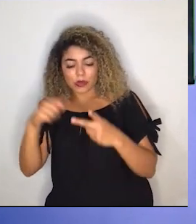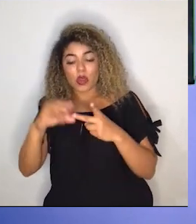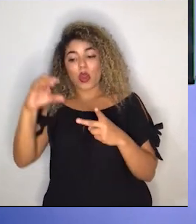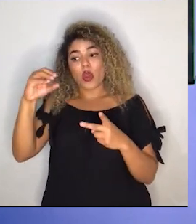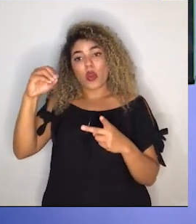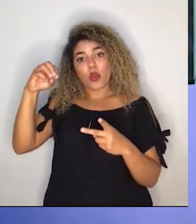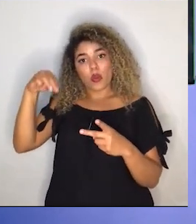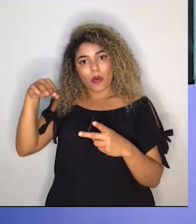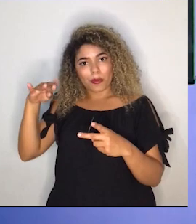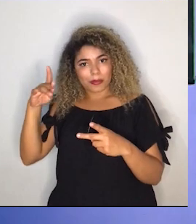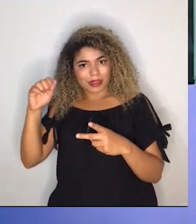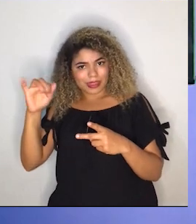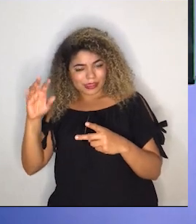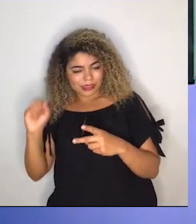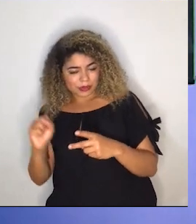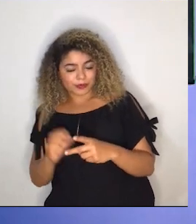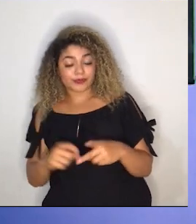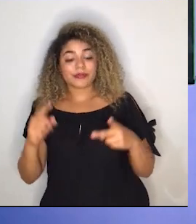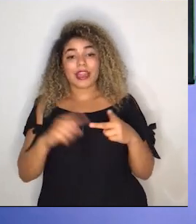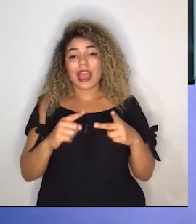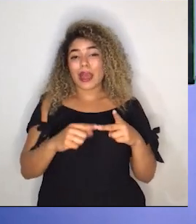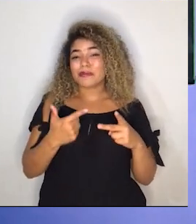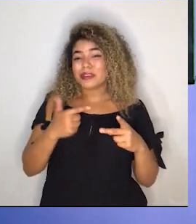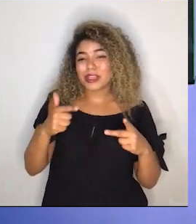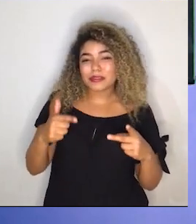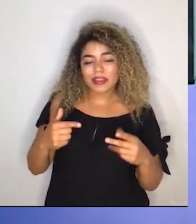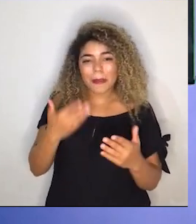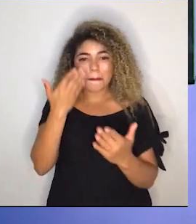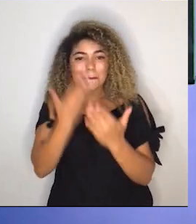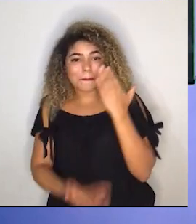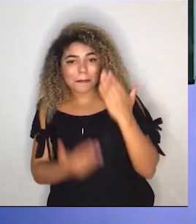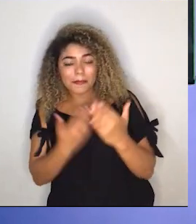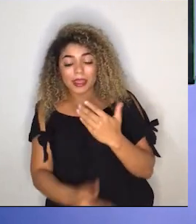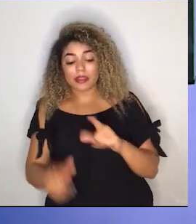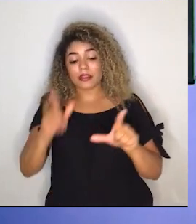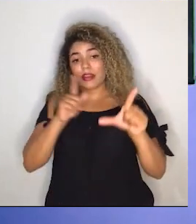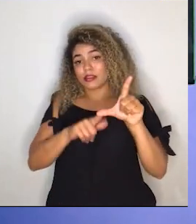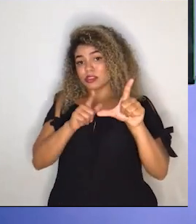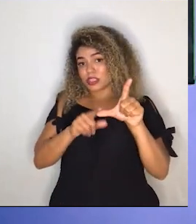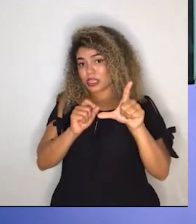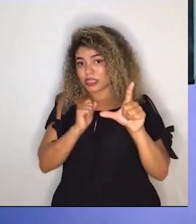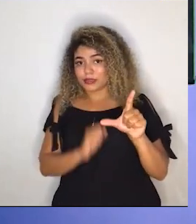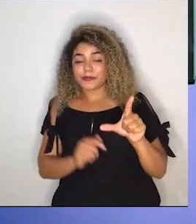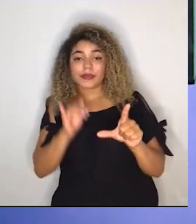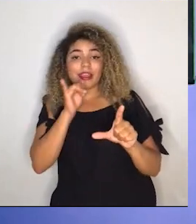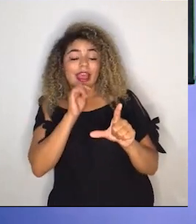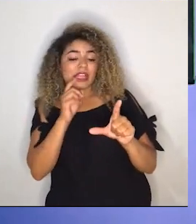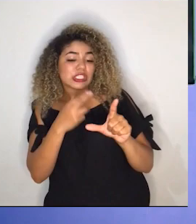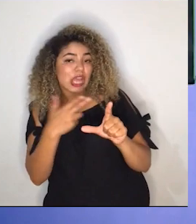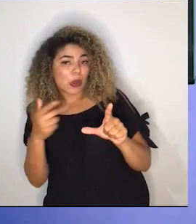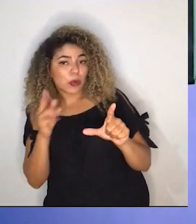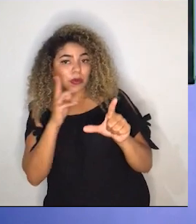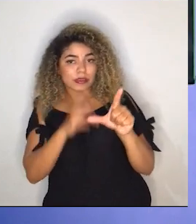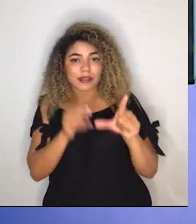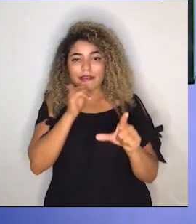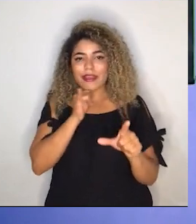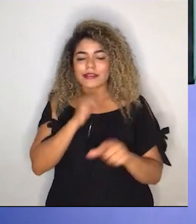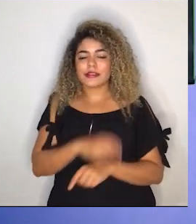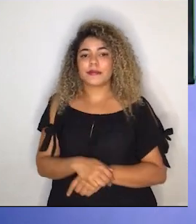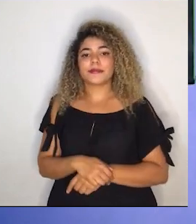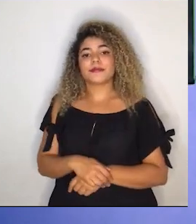A combinação ocorre quando não houver perdas de fonemas ou de elementos fonéticos. Por